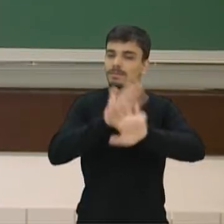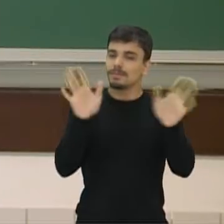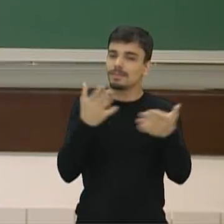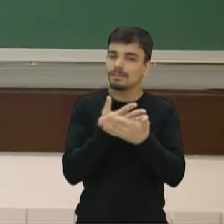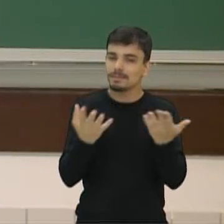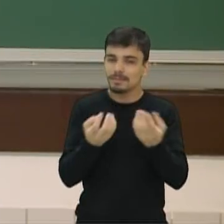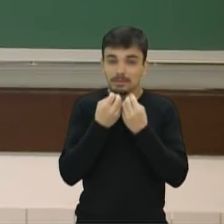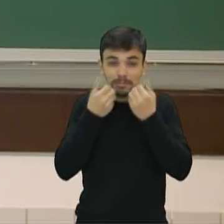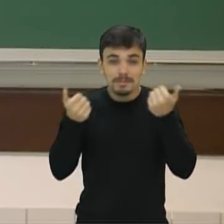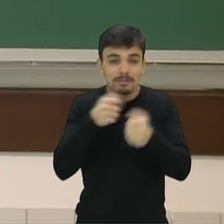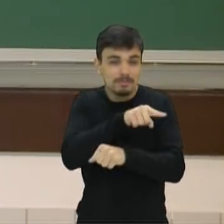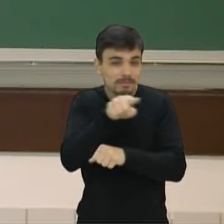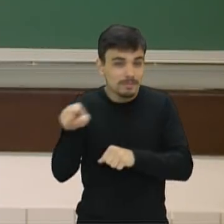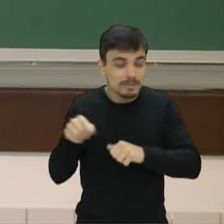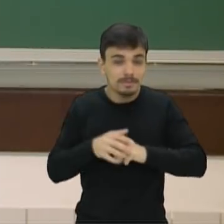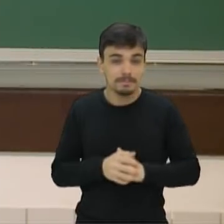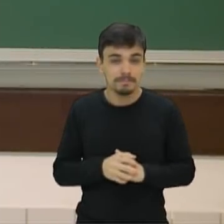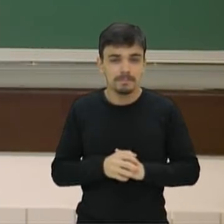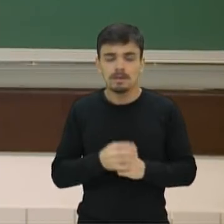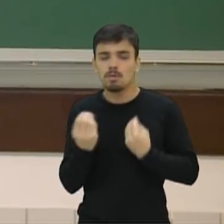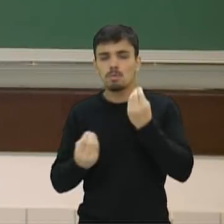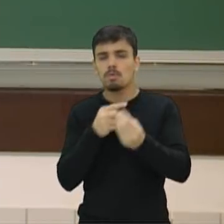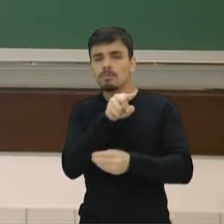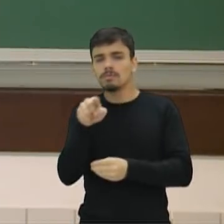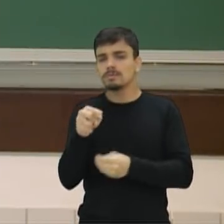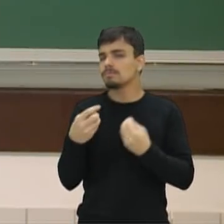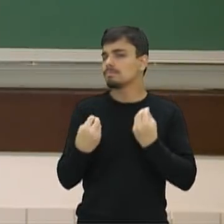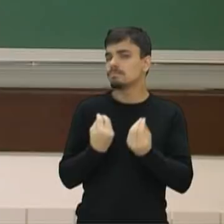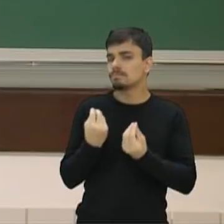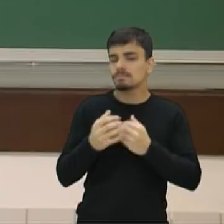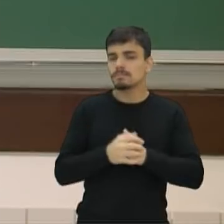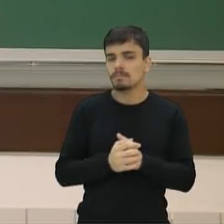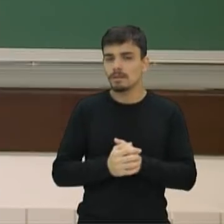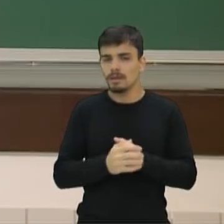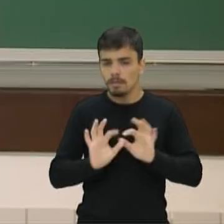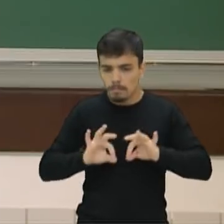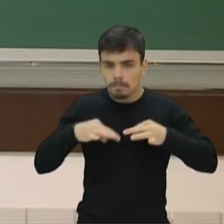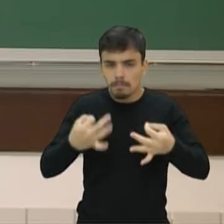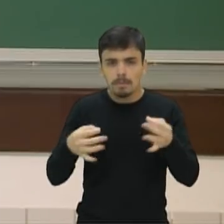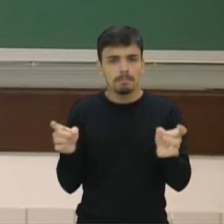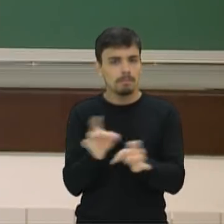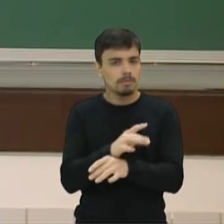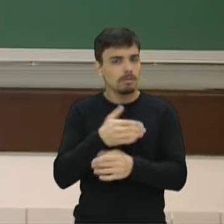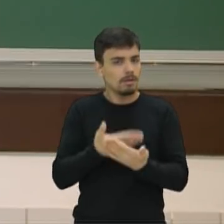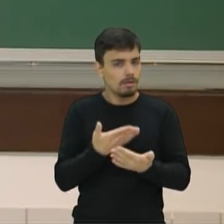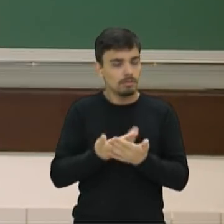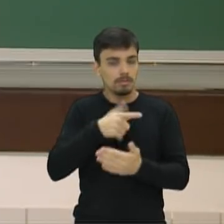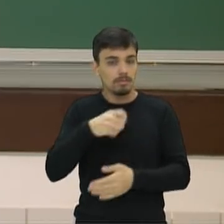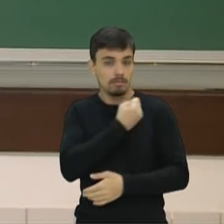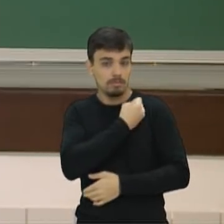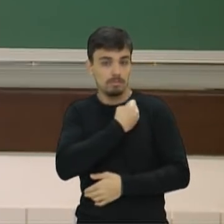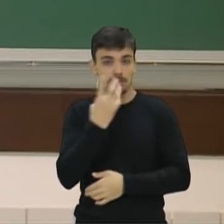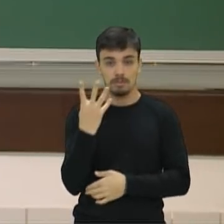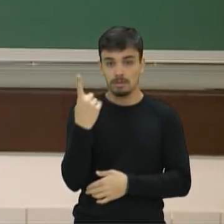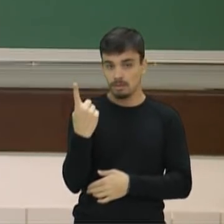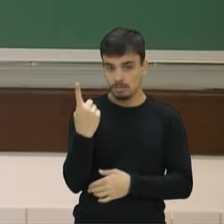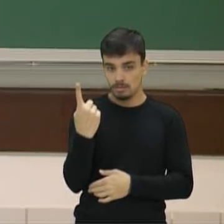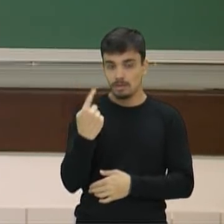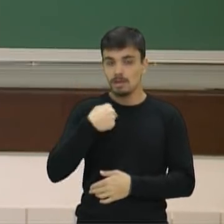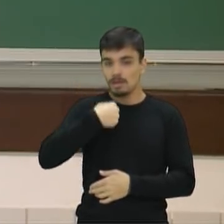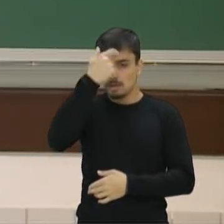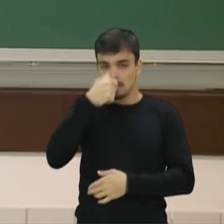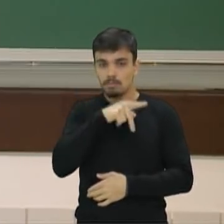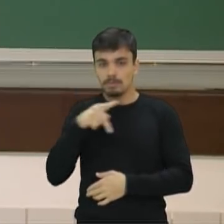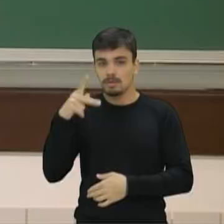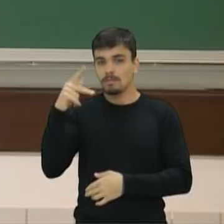guys, how are you? Tudo bem, gente? Como é que vocês estão? Preparados para mais uma aula? Essa é a nossa aula de número 41. Eu, a